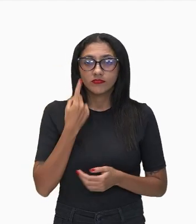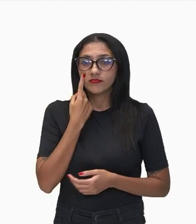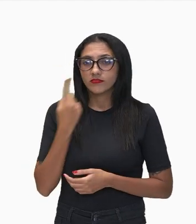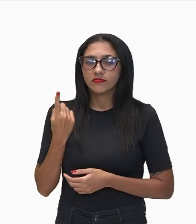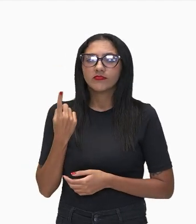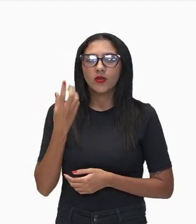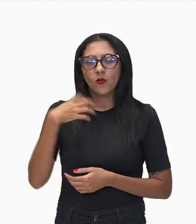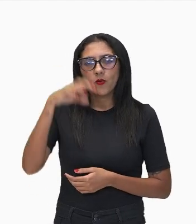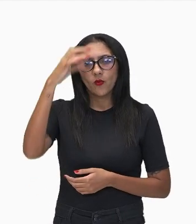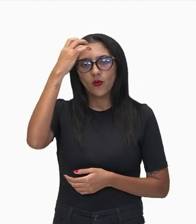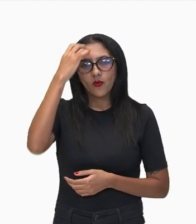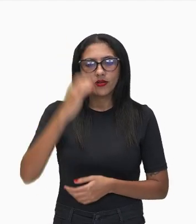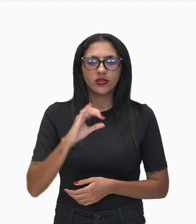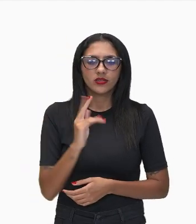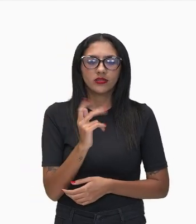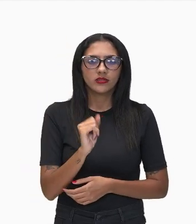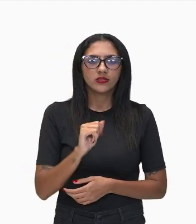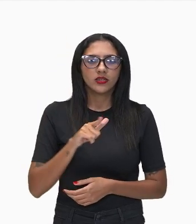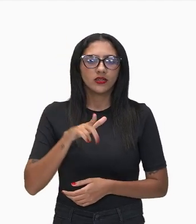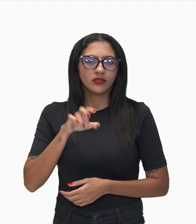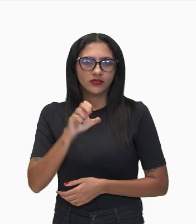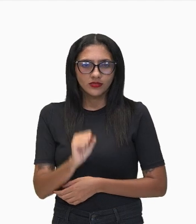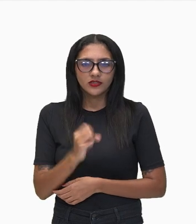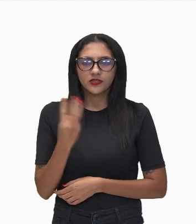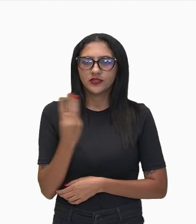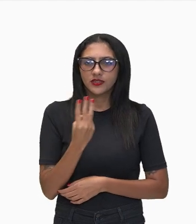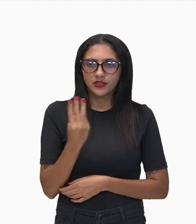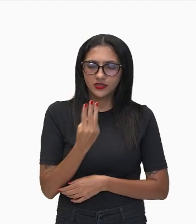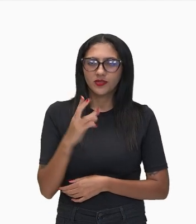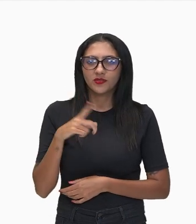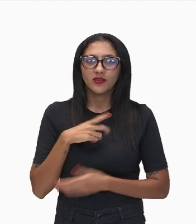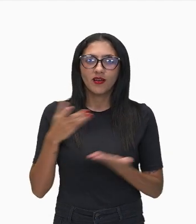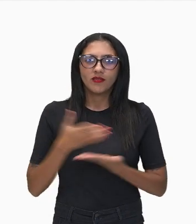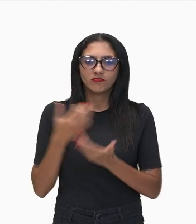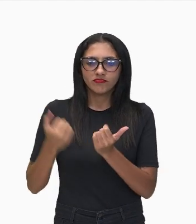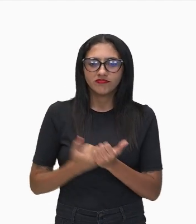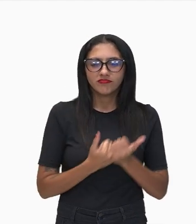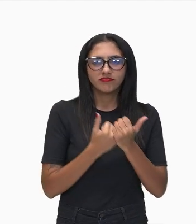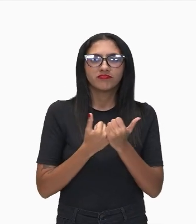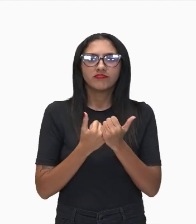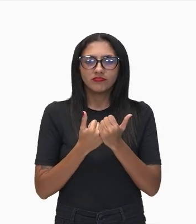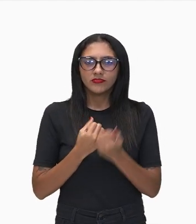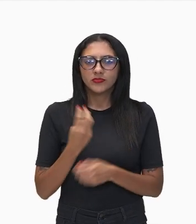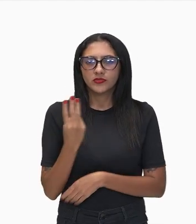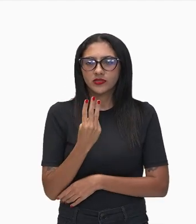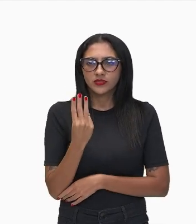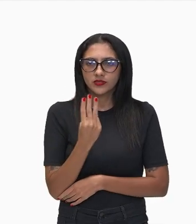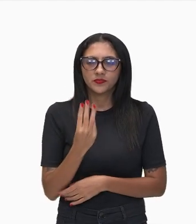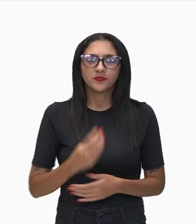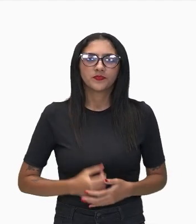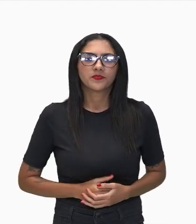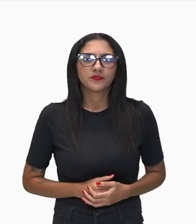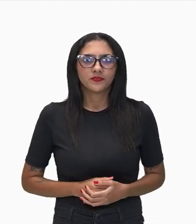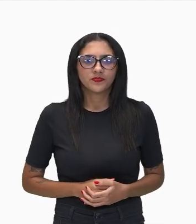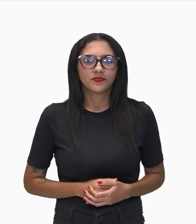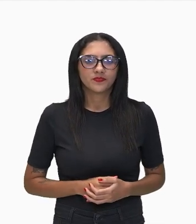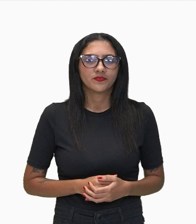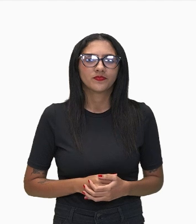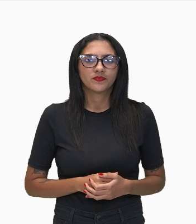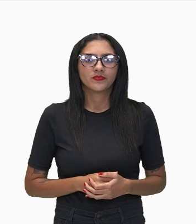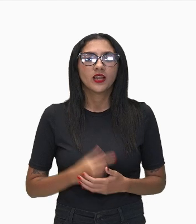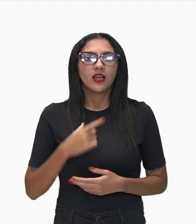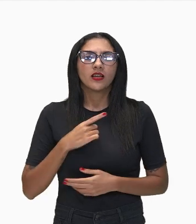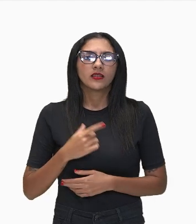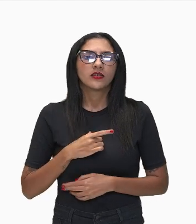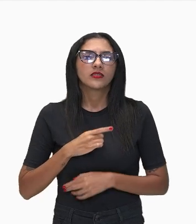III, ou rei Charles, né, que sucedeu aí a rainha Elizabeth, né, representando o Reino Unido